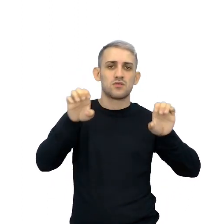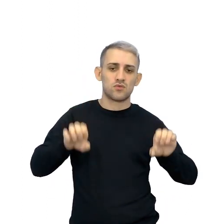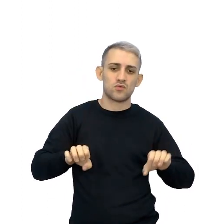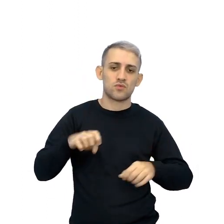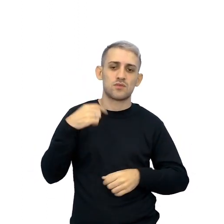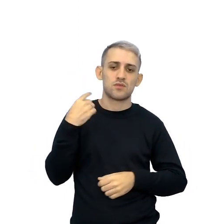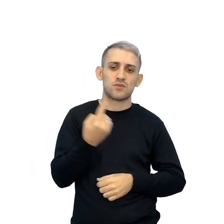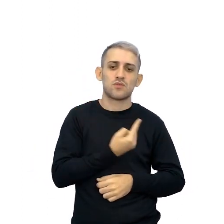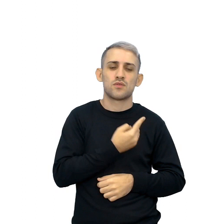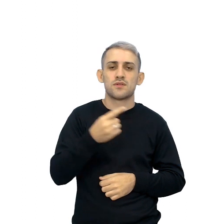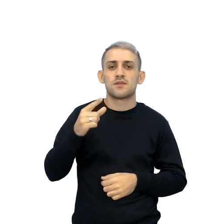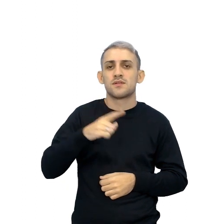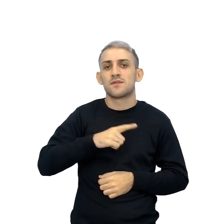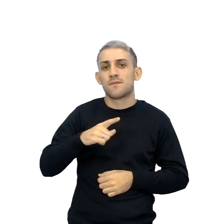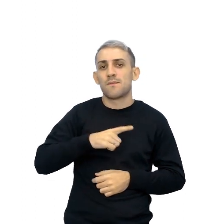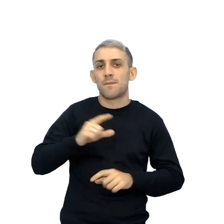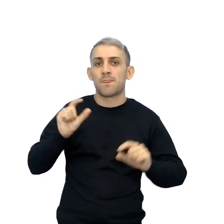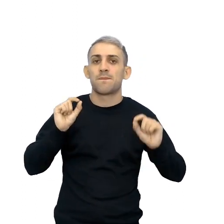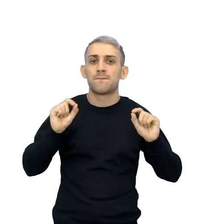aí